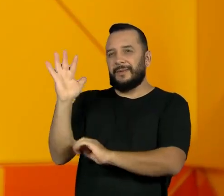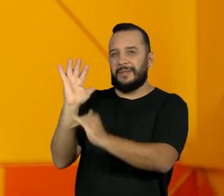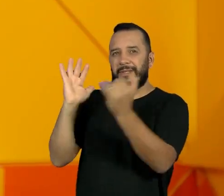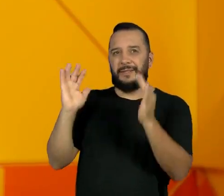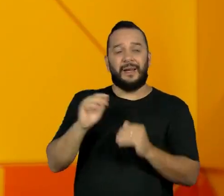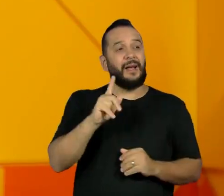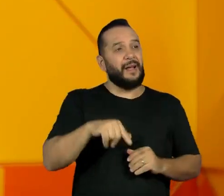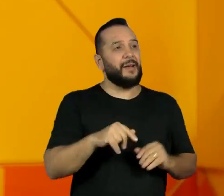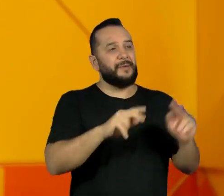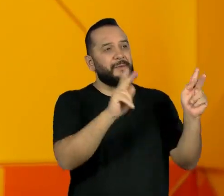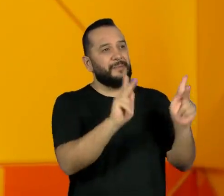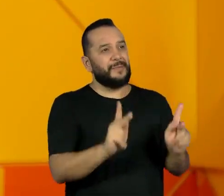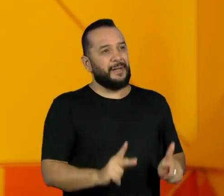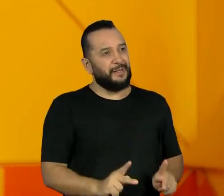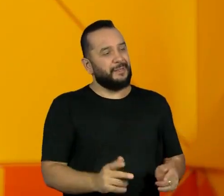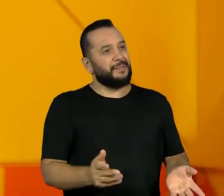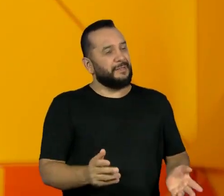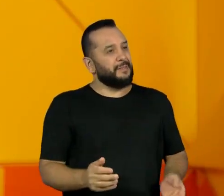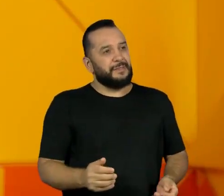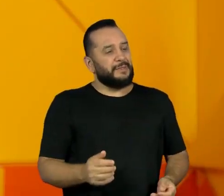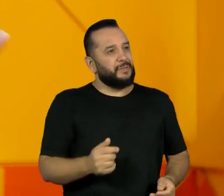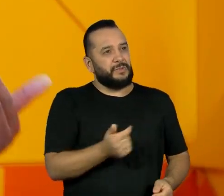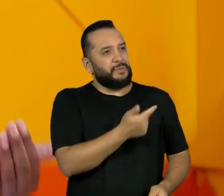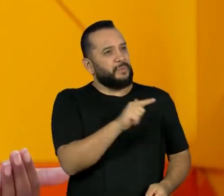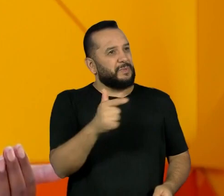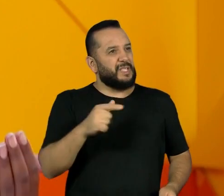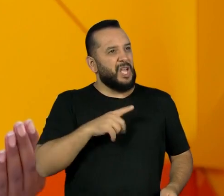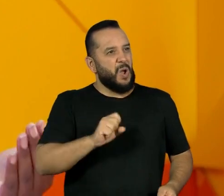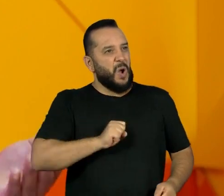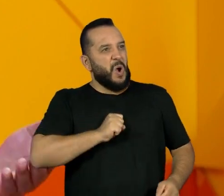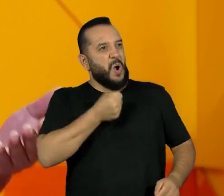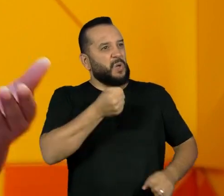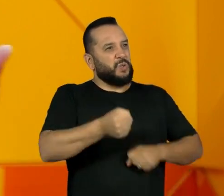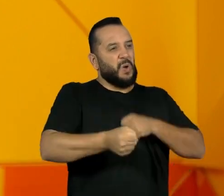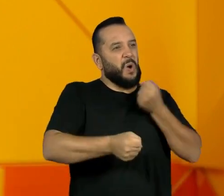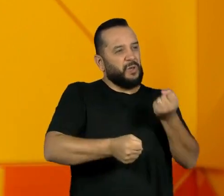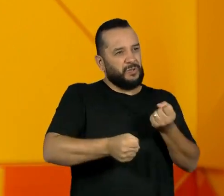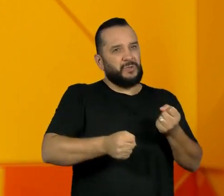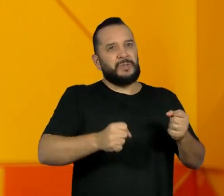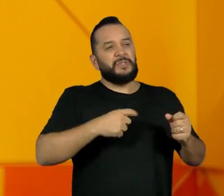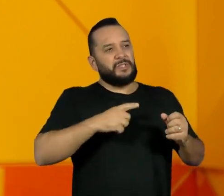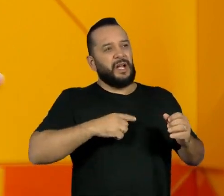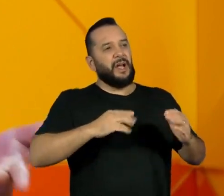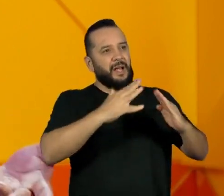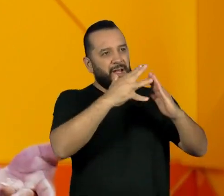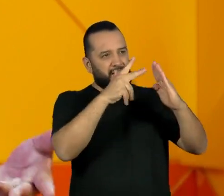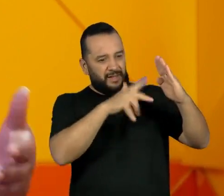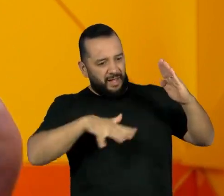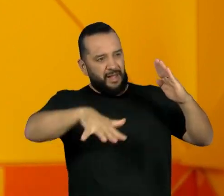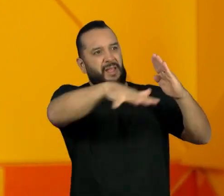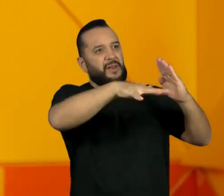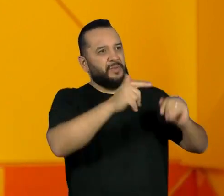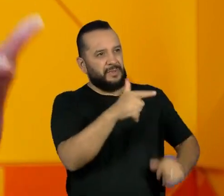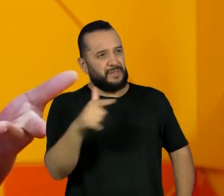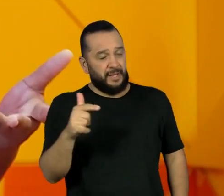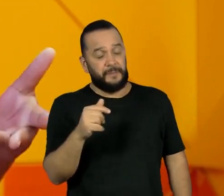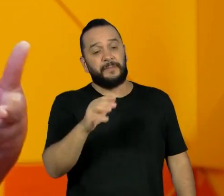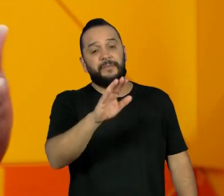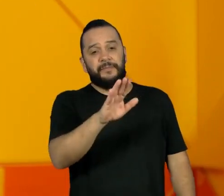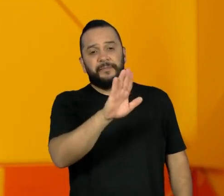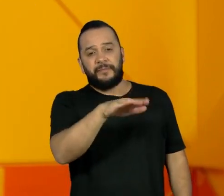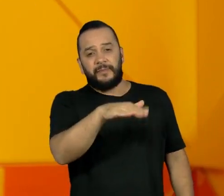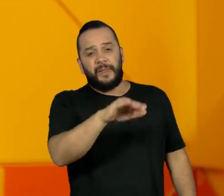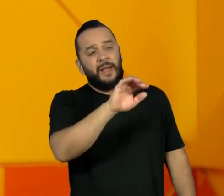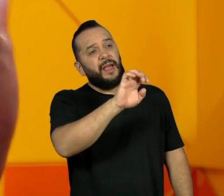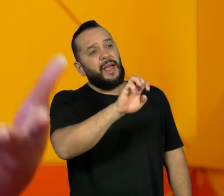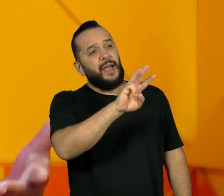pacíficas. Então, eu nunca ouvi um discurso de ódio dentro dos terreiros que frequentei. Aliás, Everton, eu acompanho você nas redes sociais e uma coisa que eu acho muito bonita é que